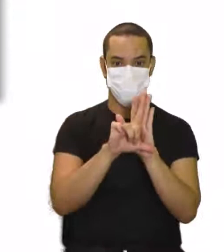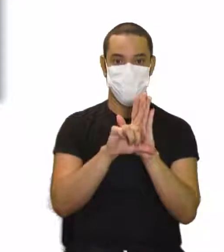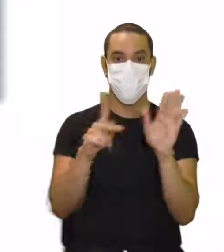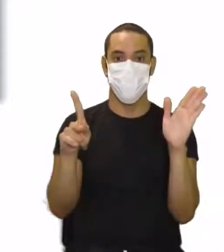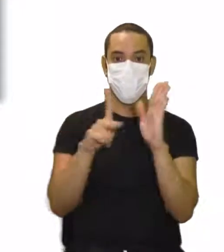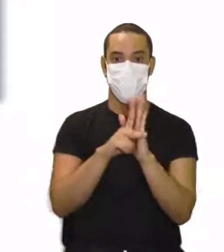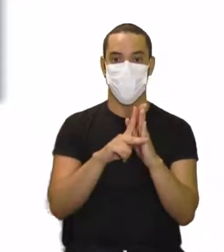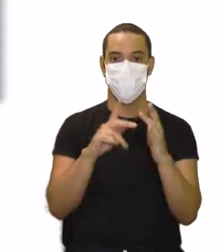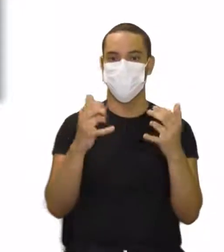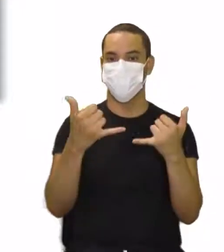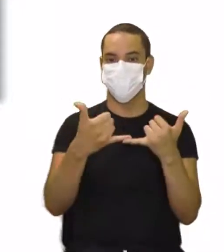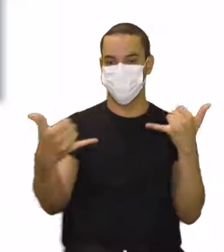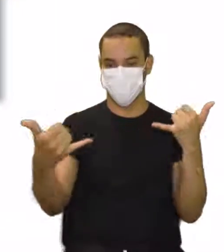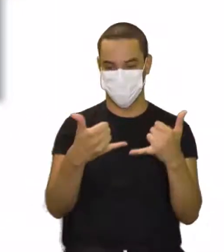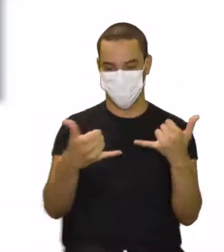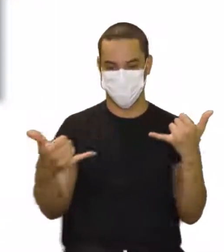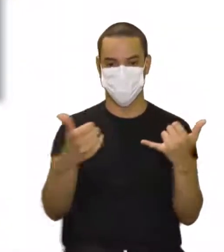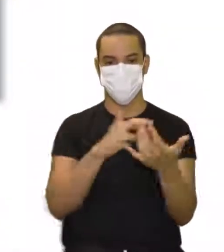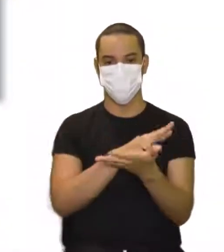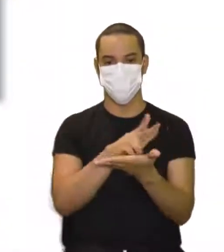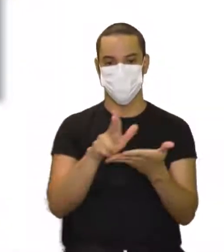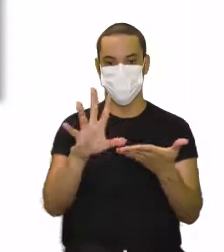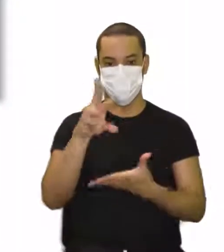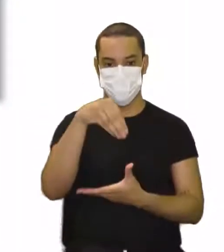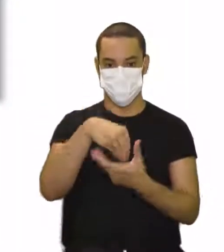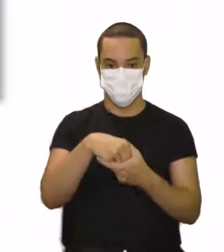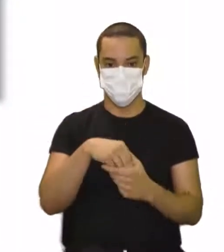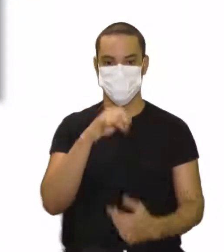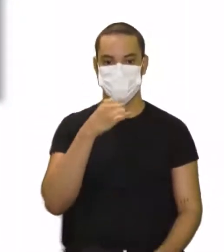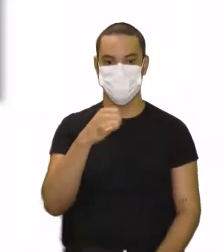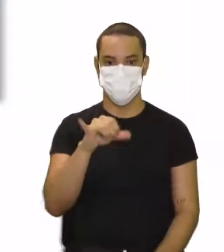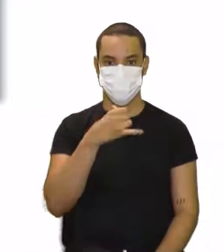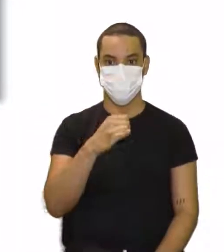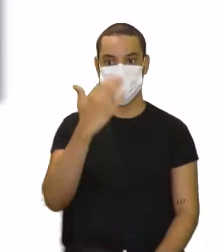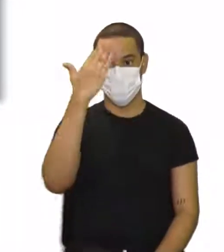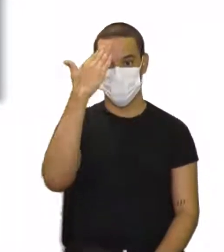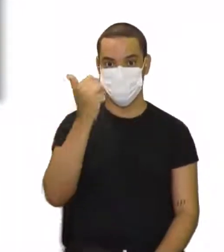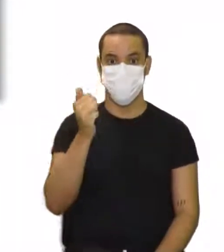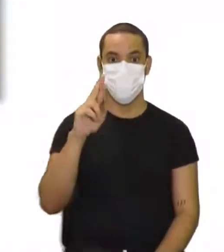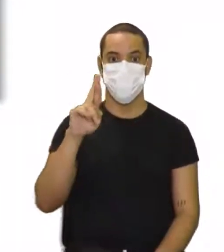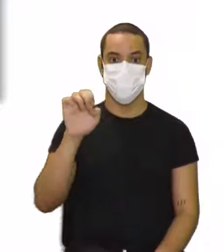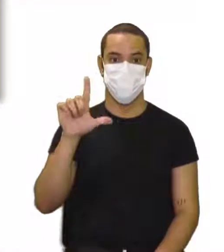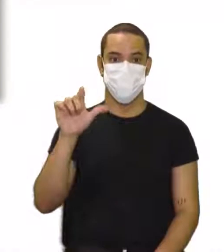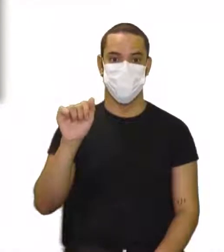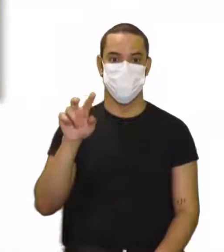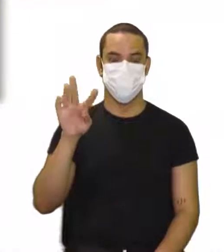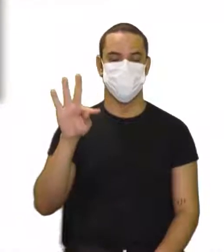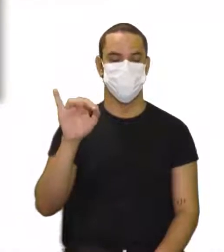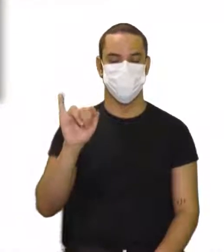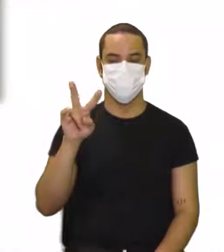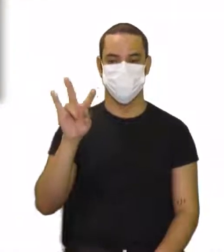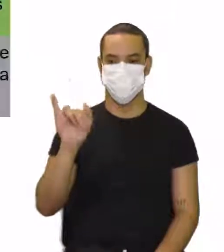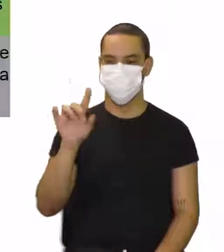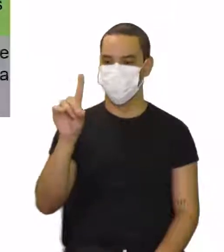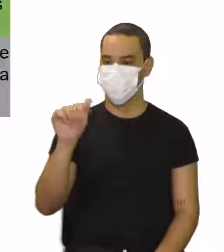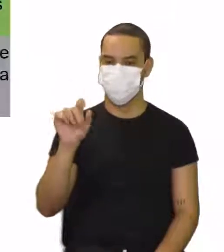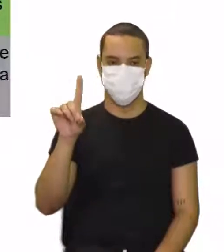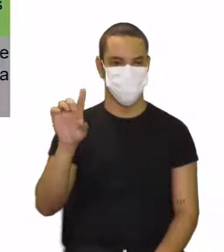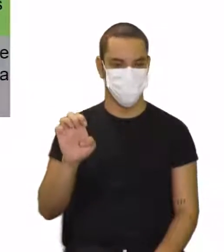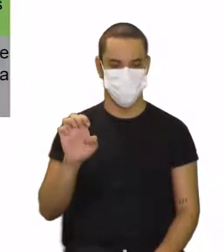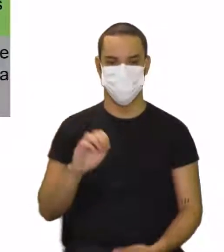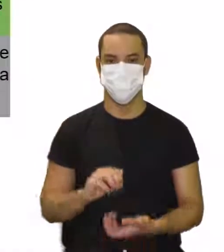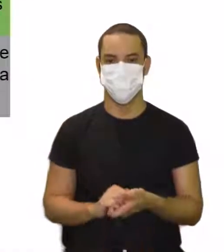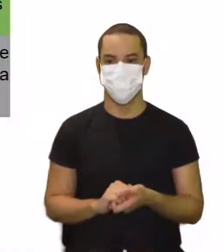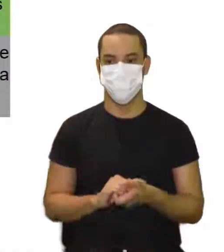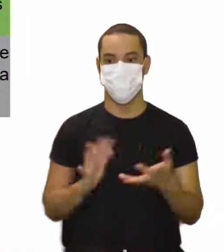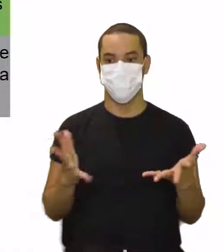luz. Energia relativística e noções de relatividade geral. Então, bom,